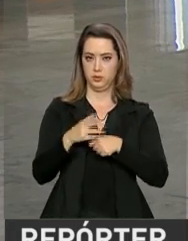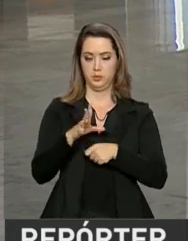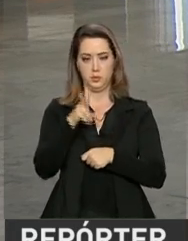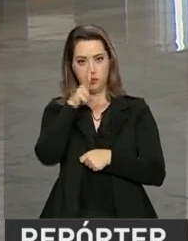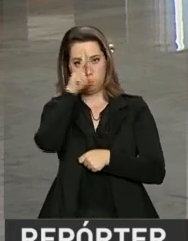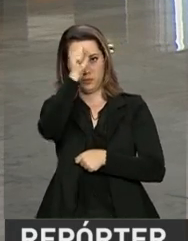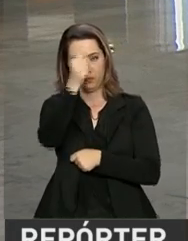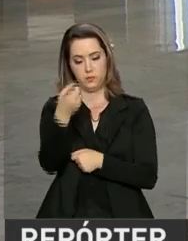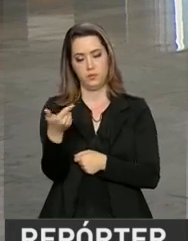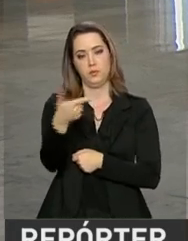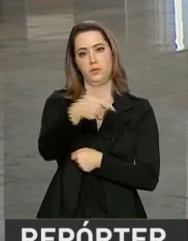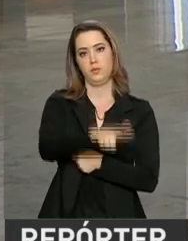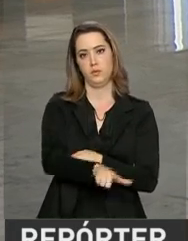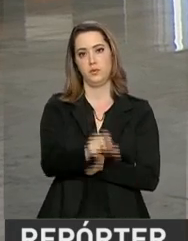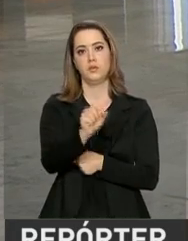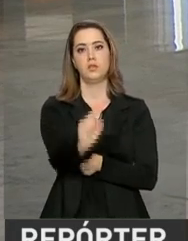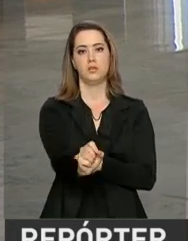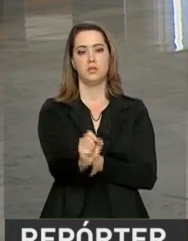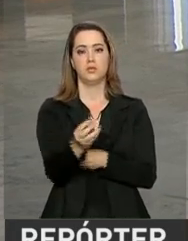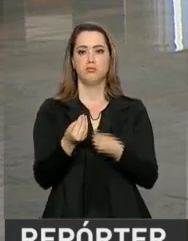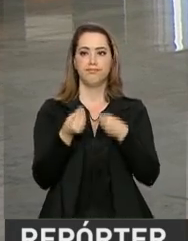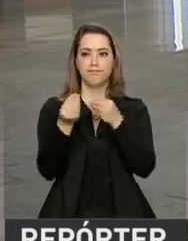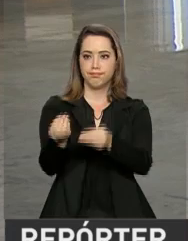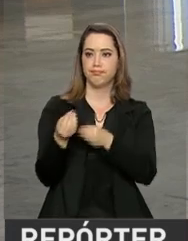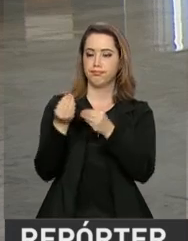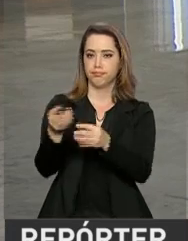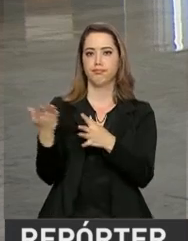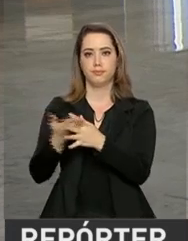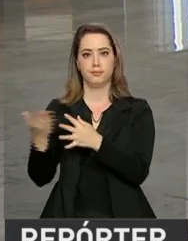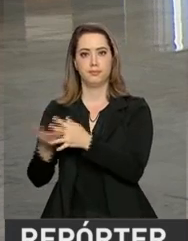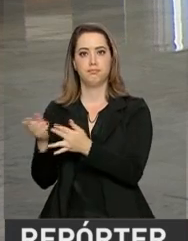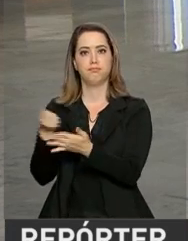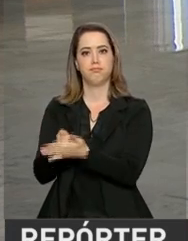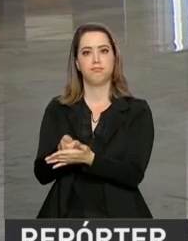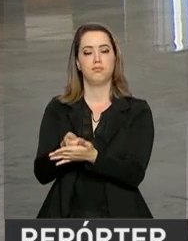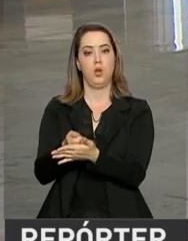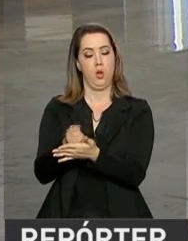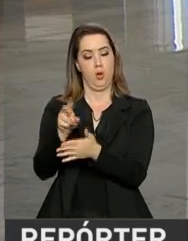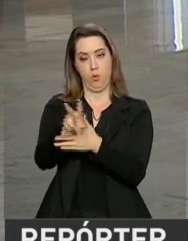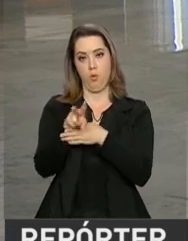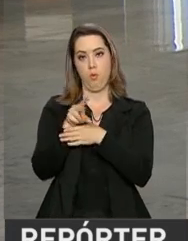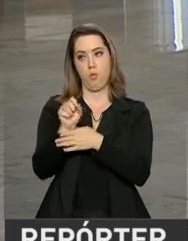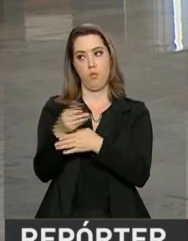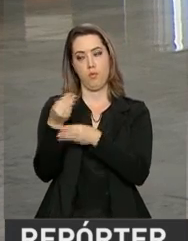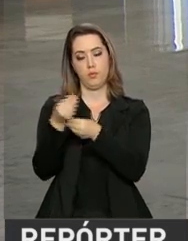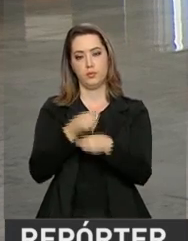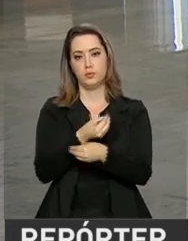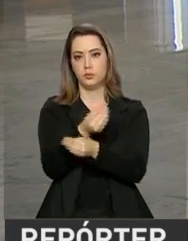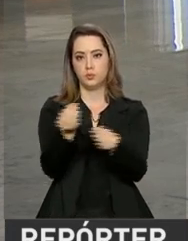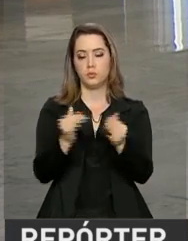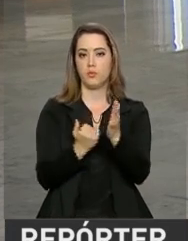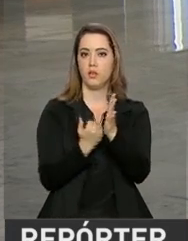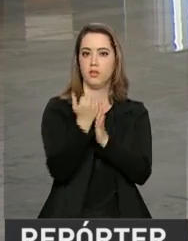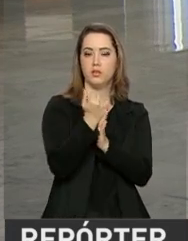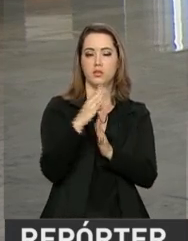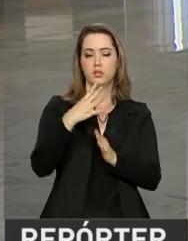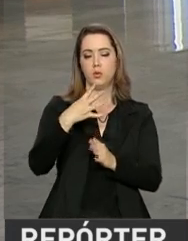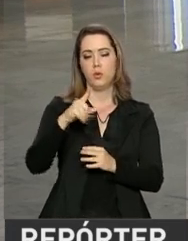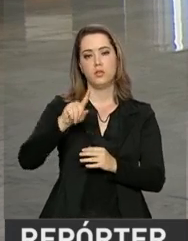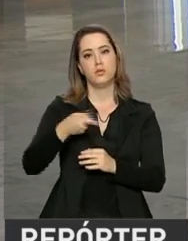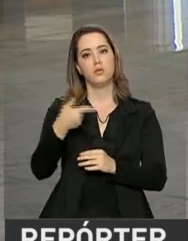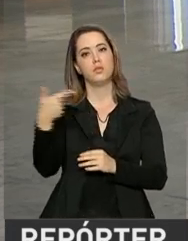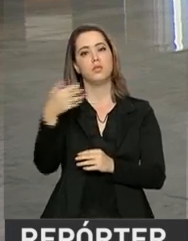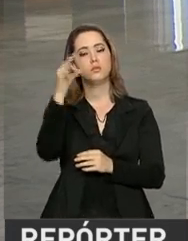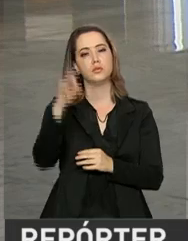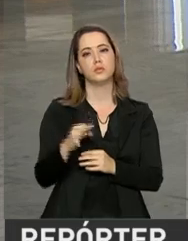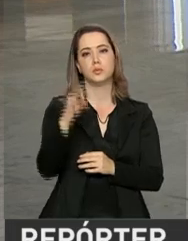do crédito as concessões de crédito cresceram qu 4,2 por entre Maio e Junho deste ano no segmento